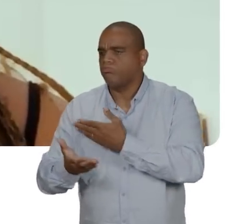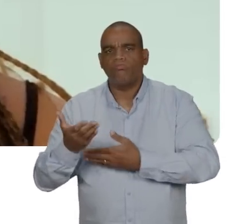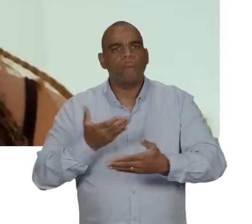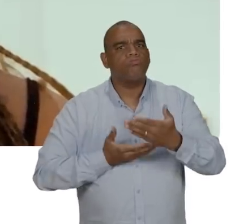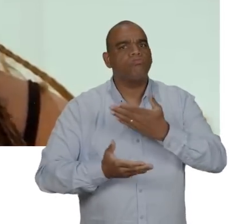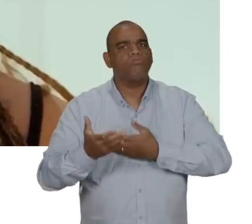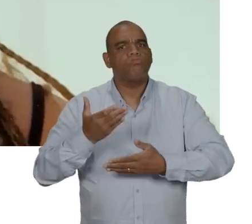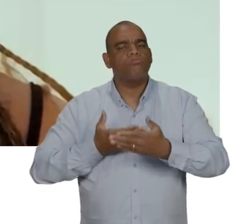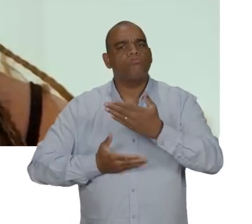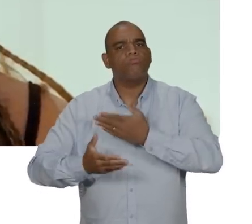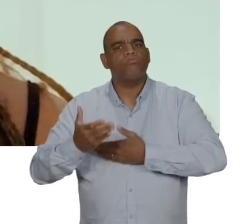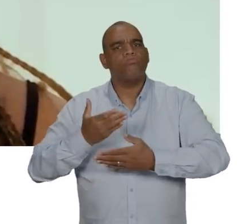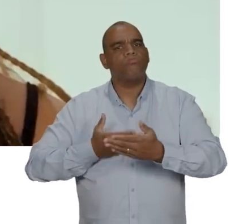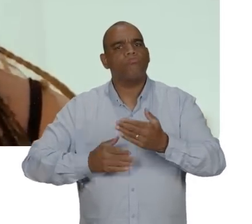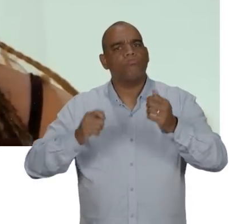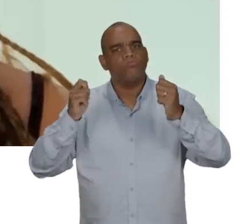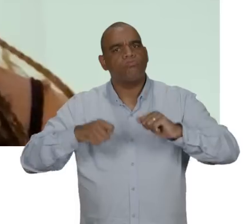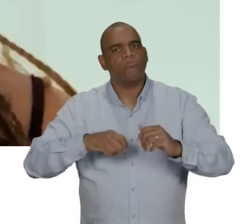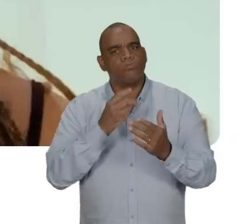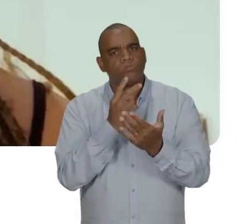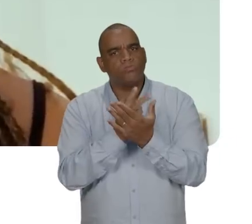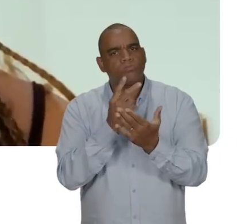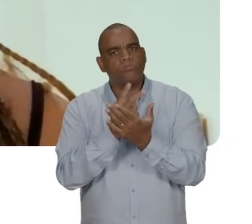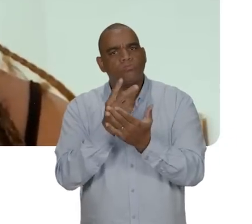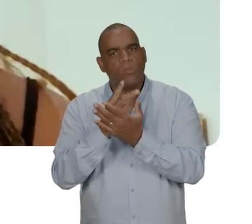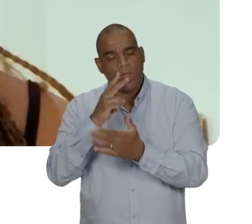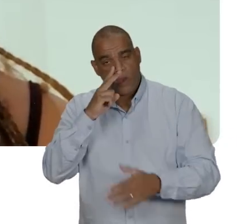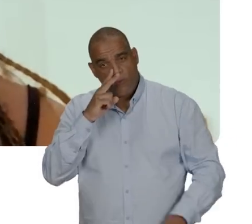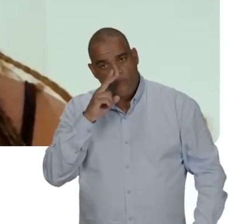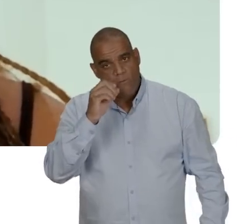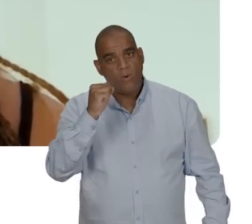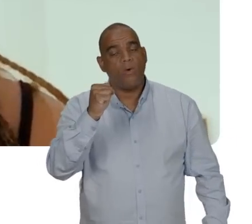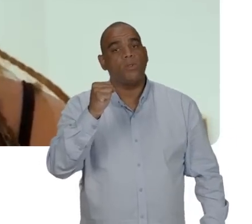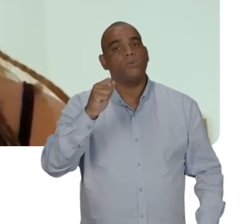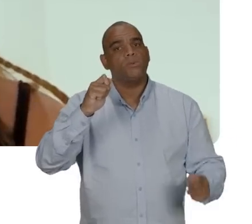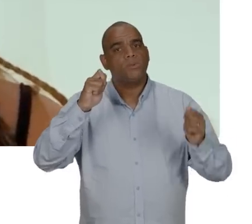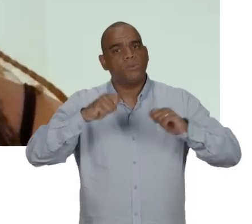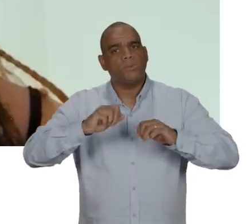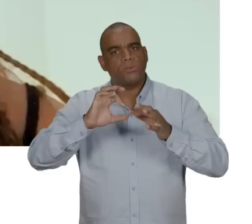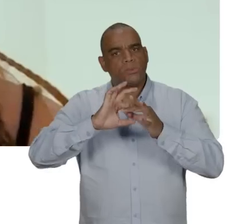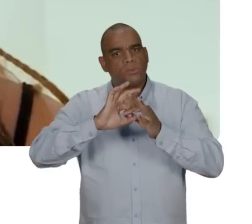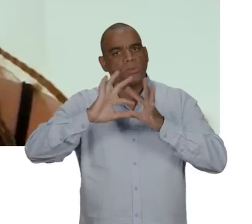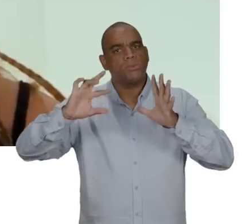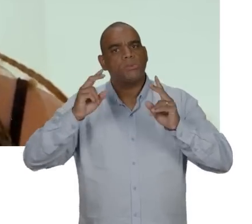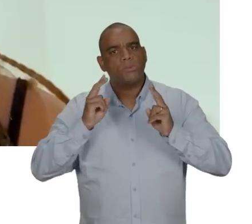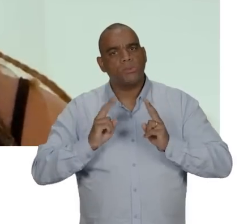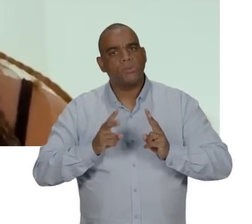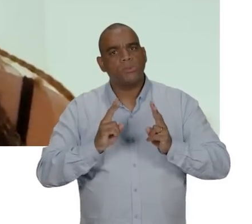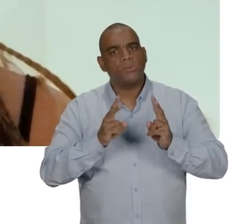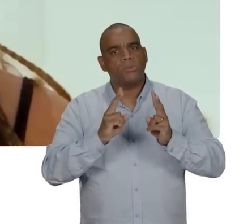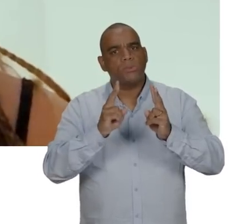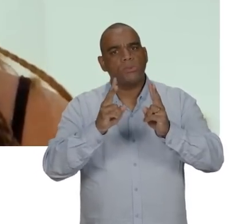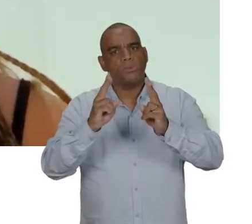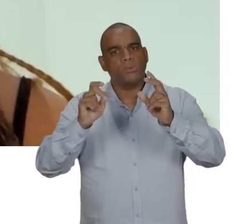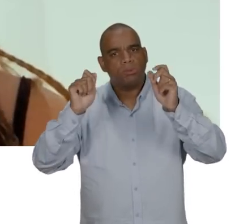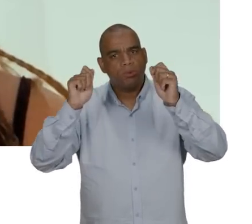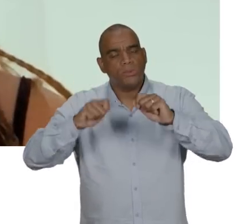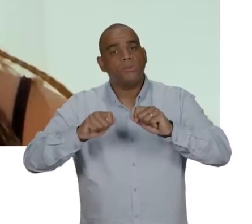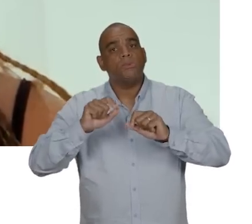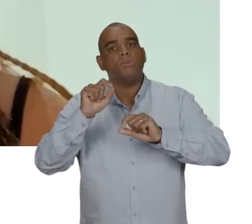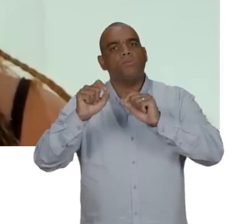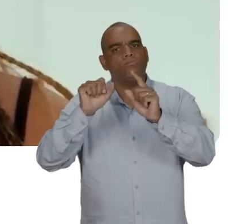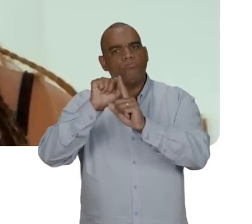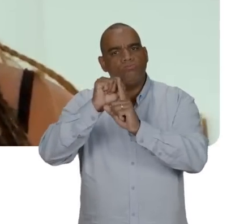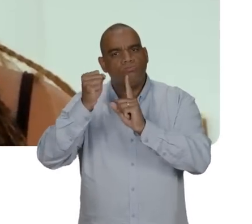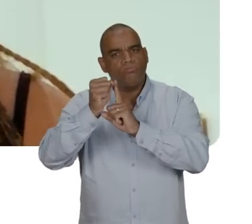rede, esse ecossistema que tem sido construído, que é um ecossistema para fortalecer, acima de tudo, os processos democráticos desse país, esteja cada vez mais